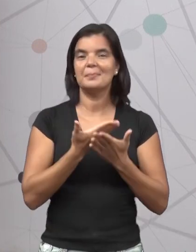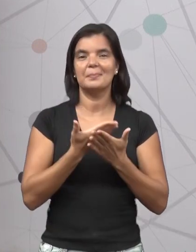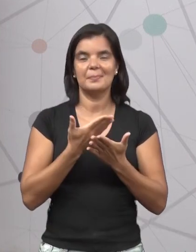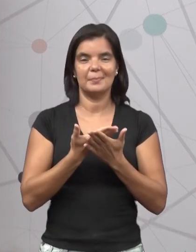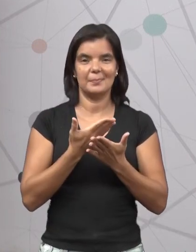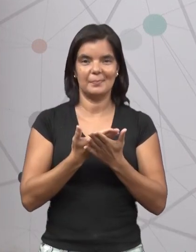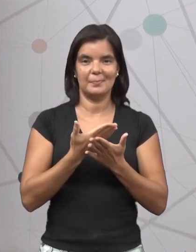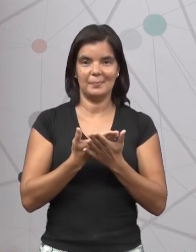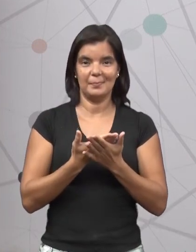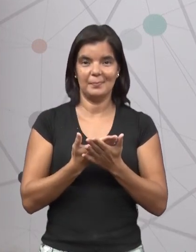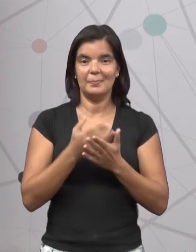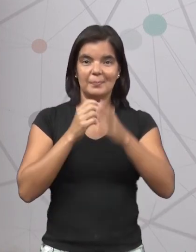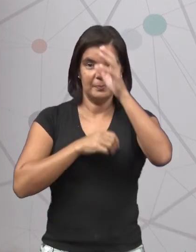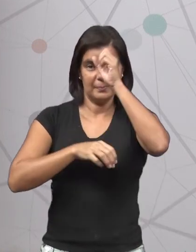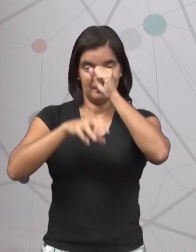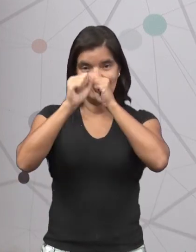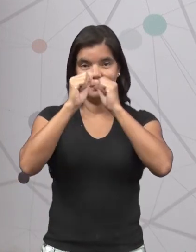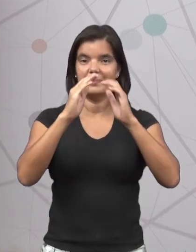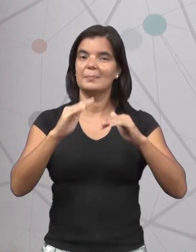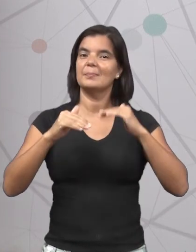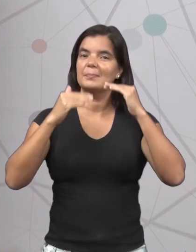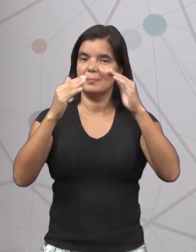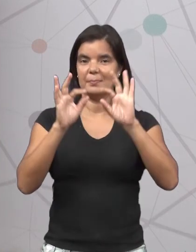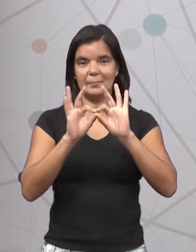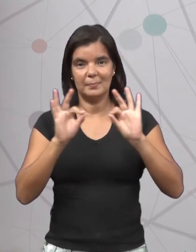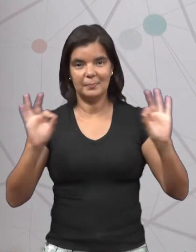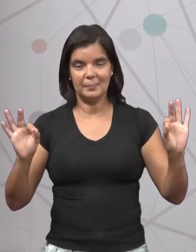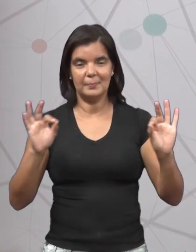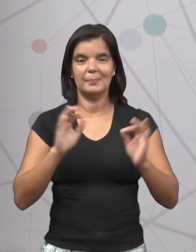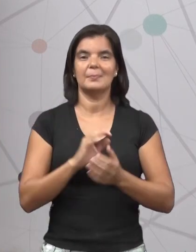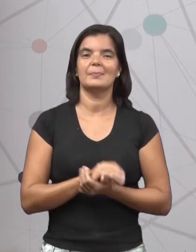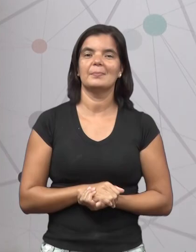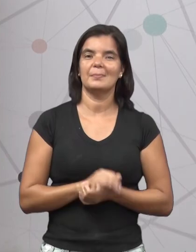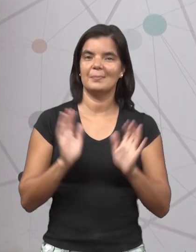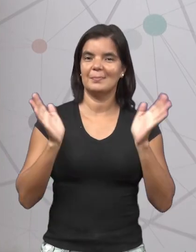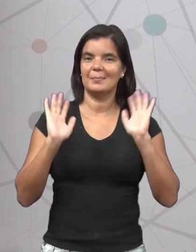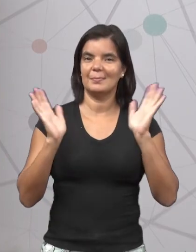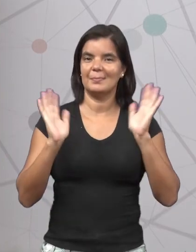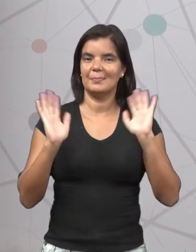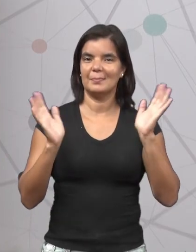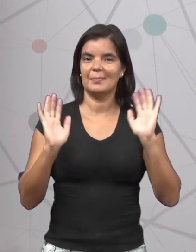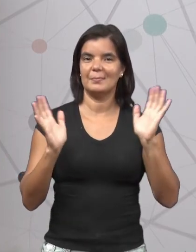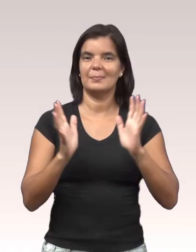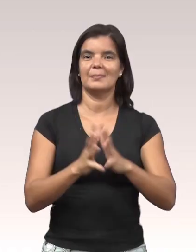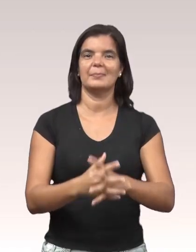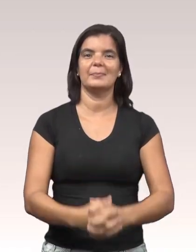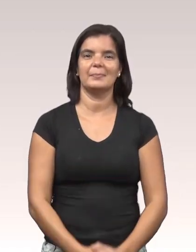próxima aula para aprender mais sobre medidas de comprimento. Tchau!